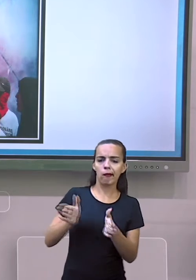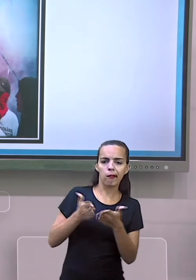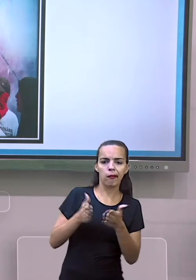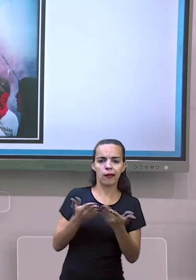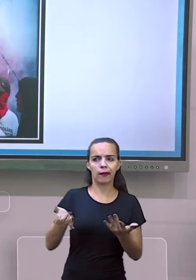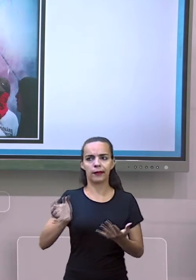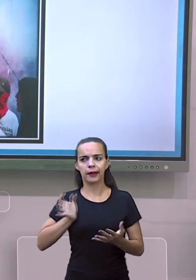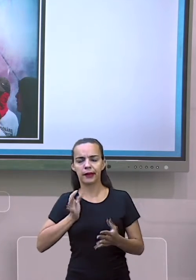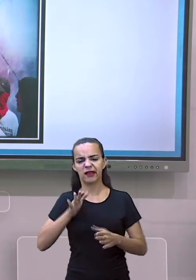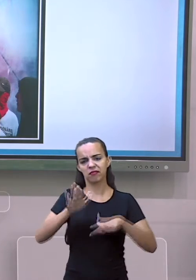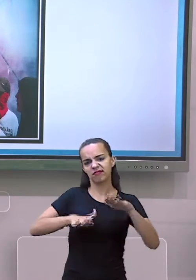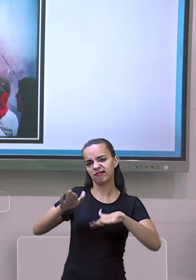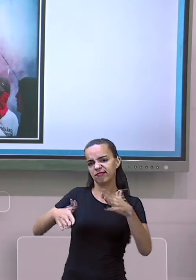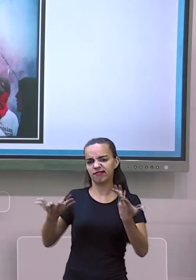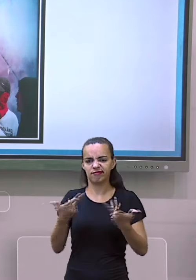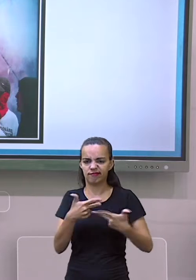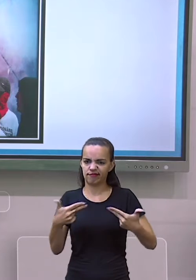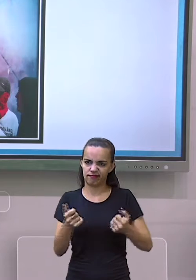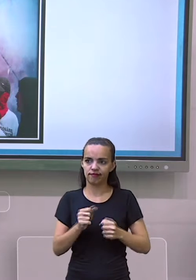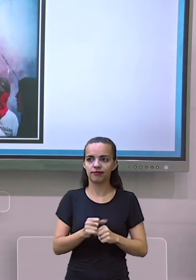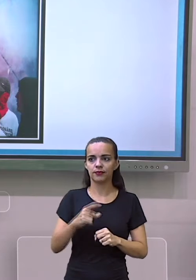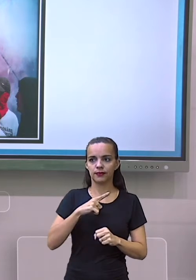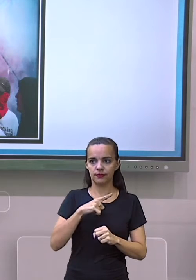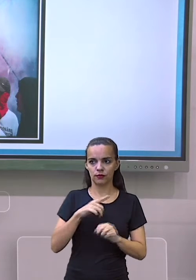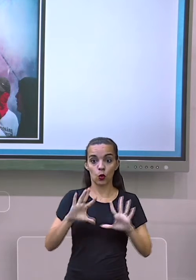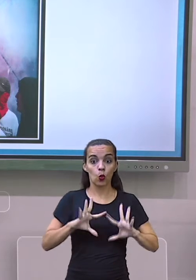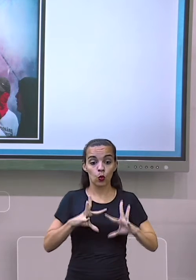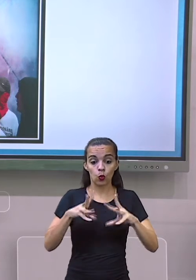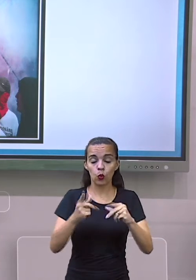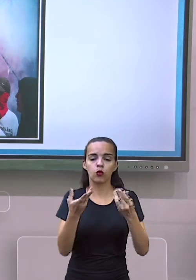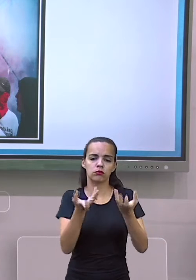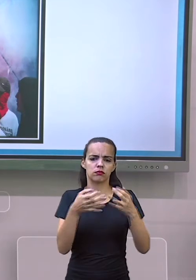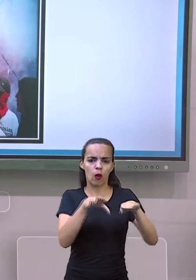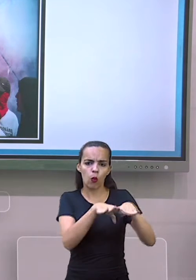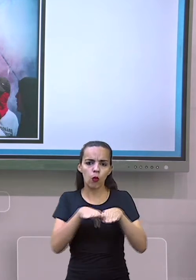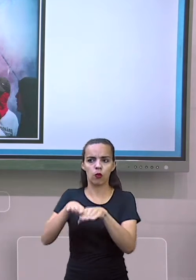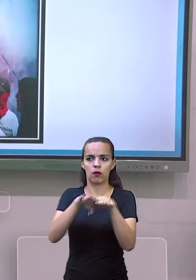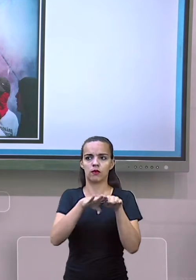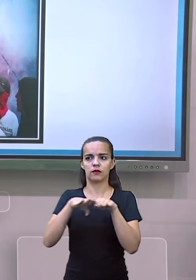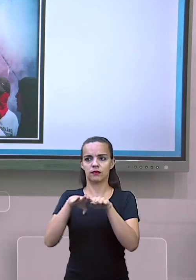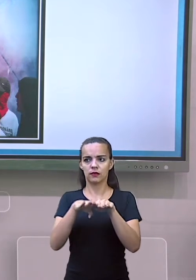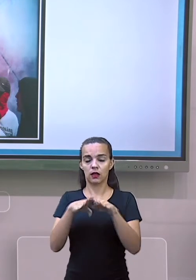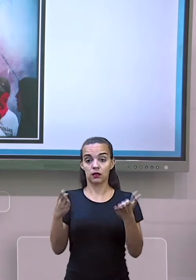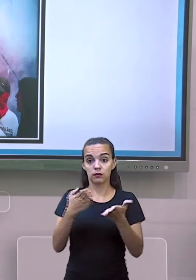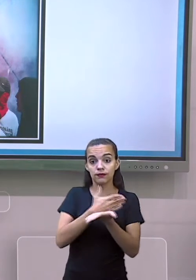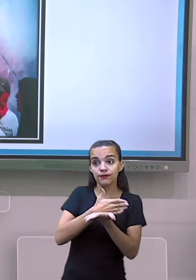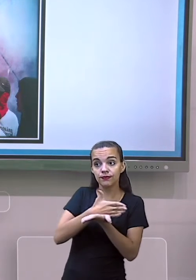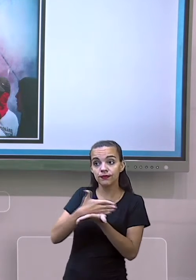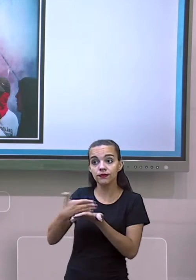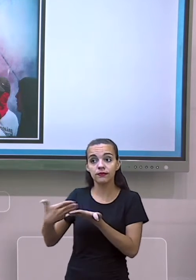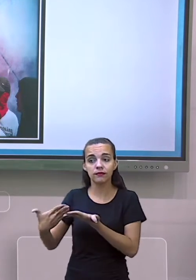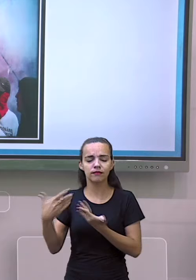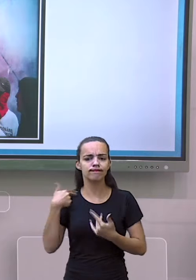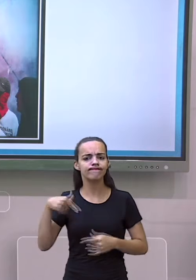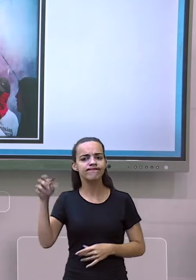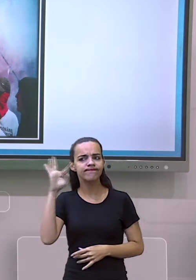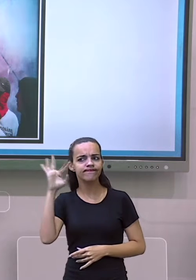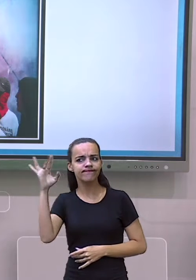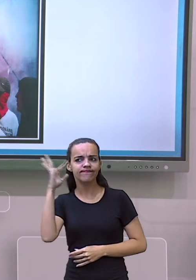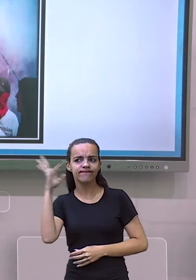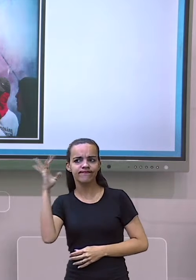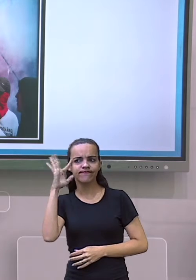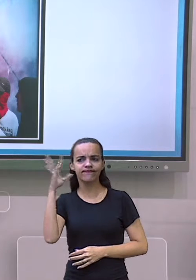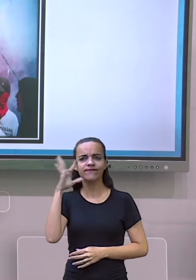A, B e C, não. Todos seriam iguais. Mas vamos começar a pensar